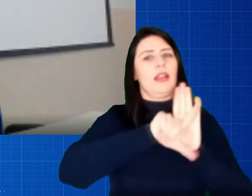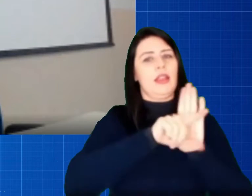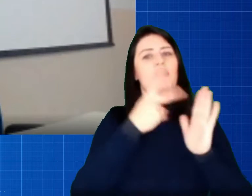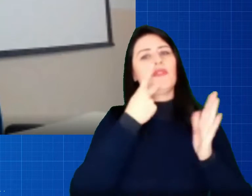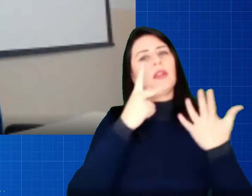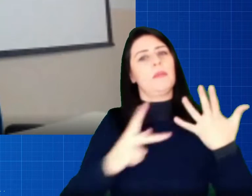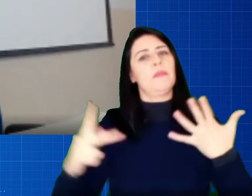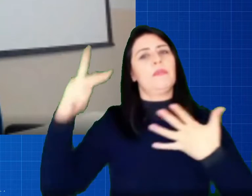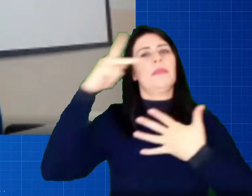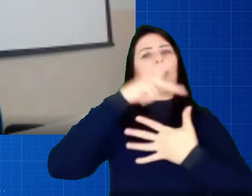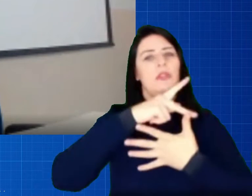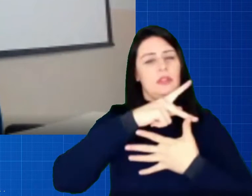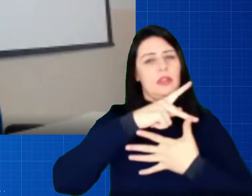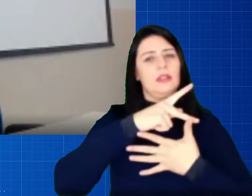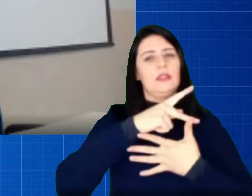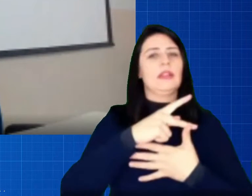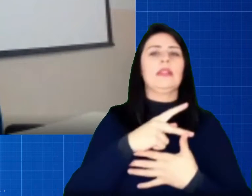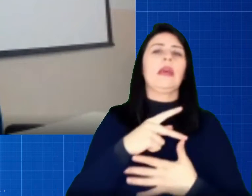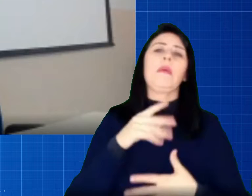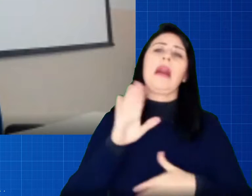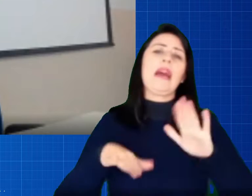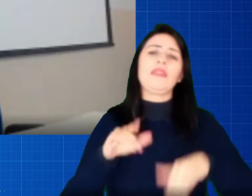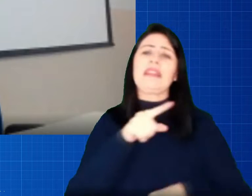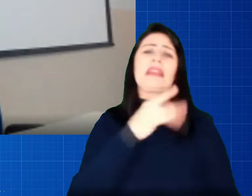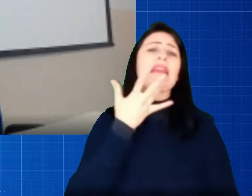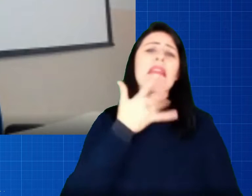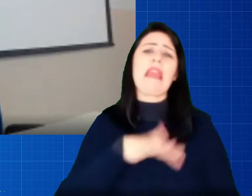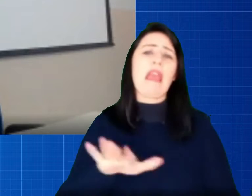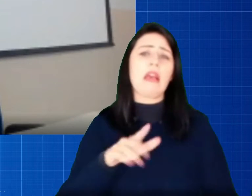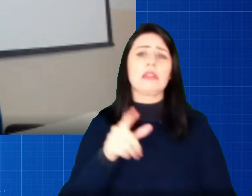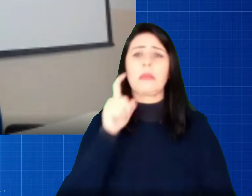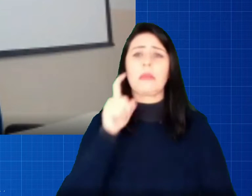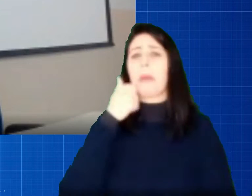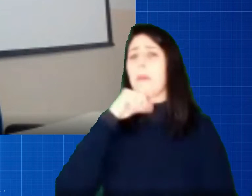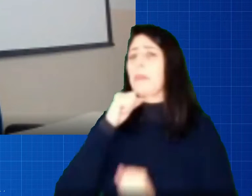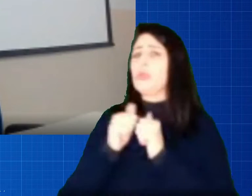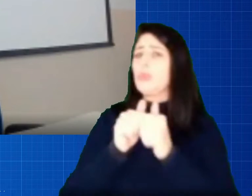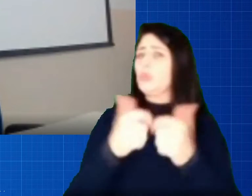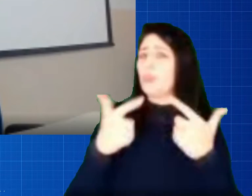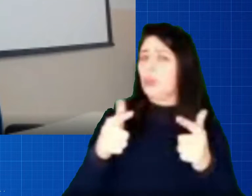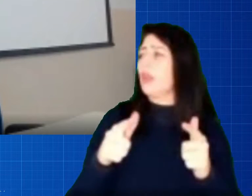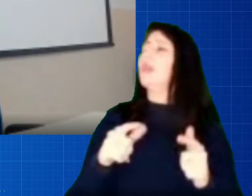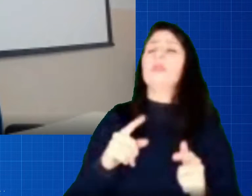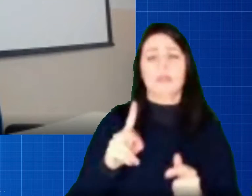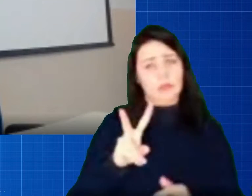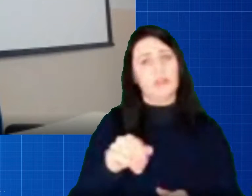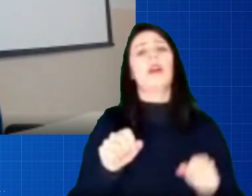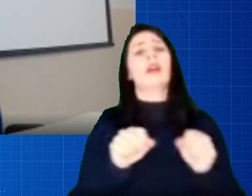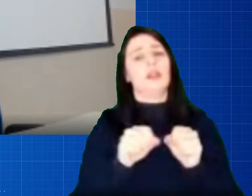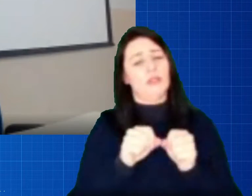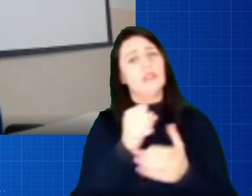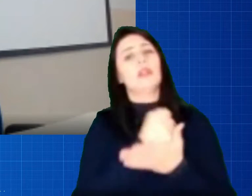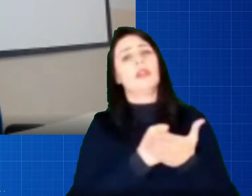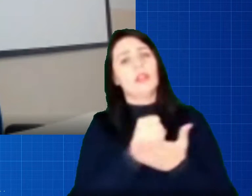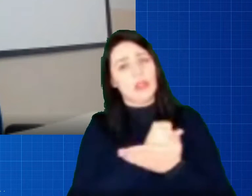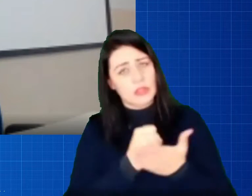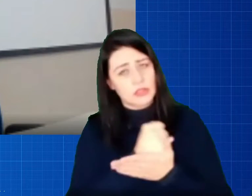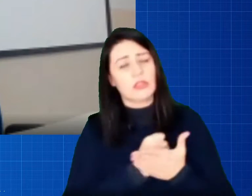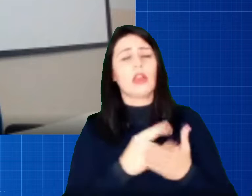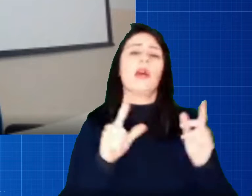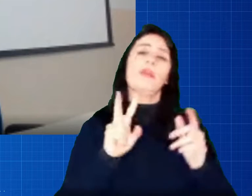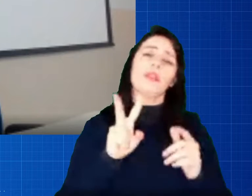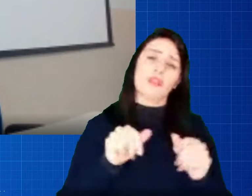com prioridade. Então, não tem essa de, criança, chegou sem os pais, vai fazer teste? Vai, se a gente avaliar que ele